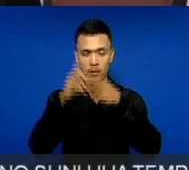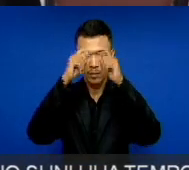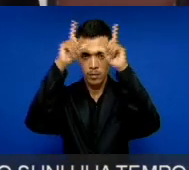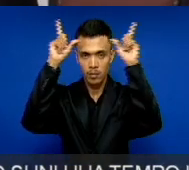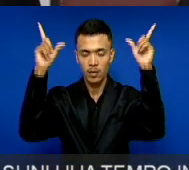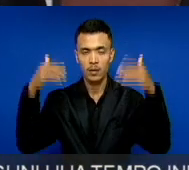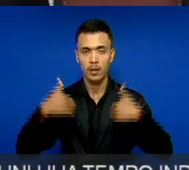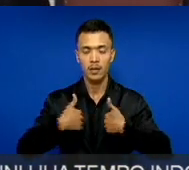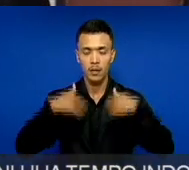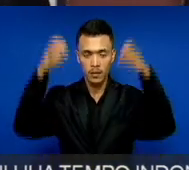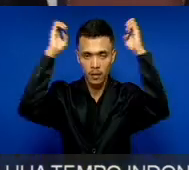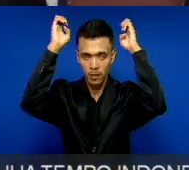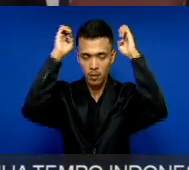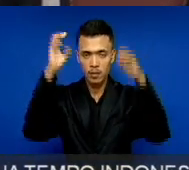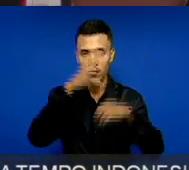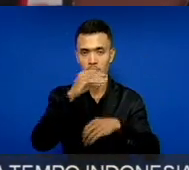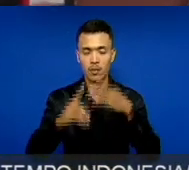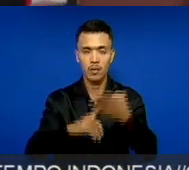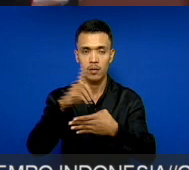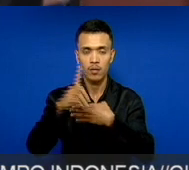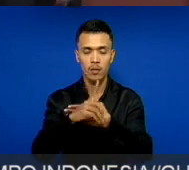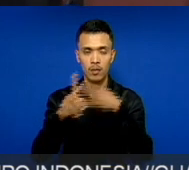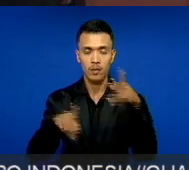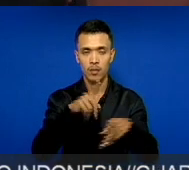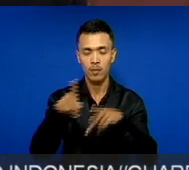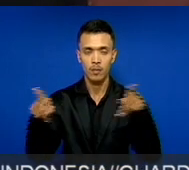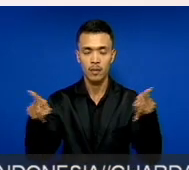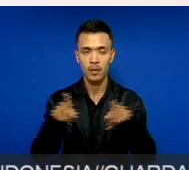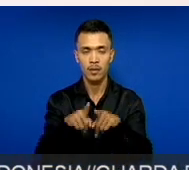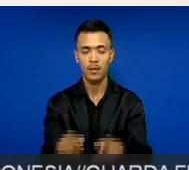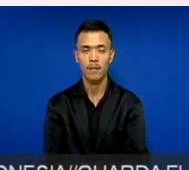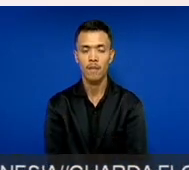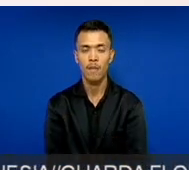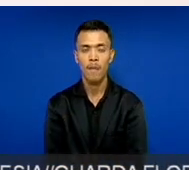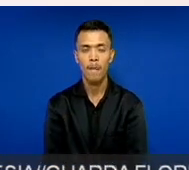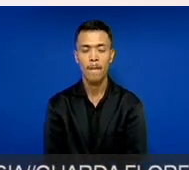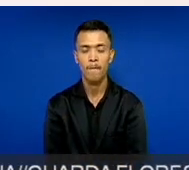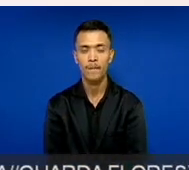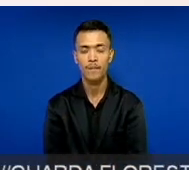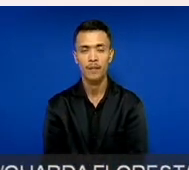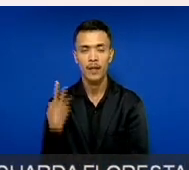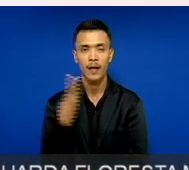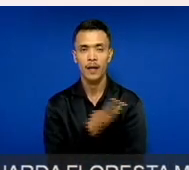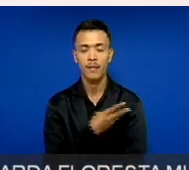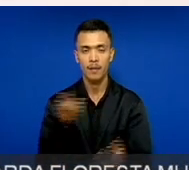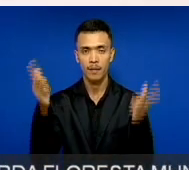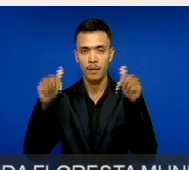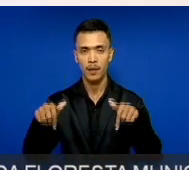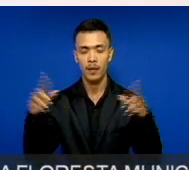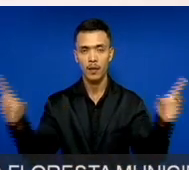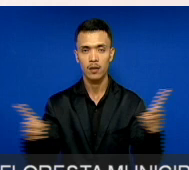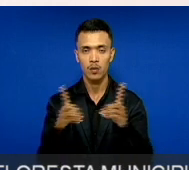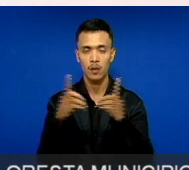e a área educação no desenvolvimento comunitário. We are here to meet with the Prime Minister. Ami maiene asurumar ho